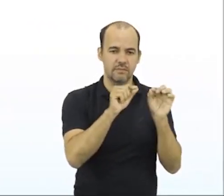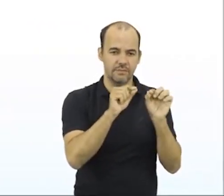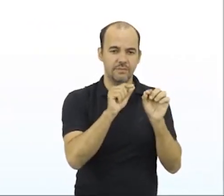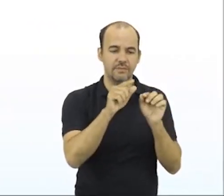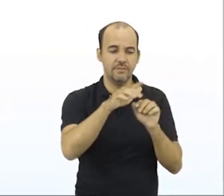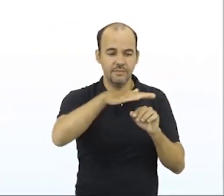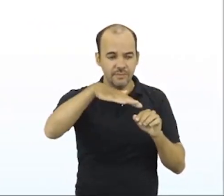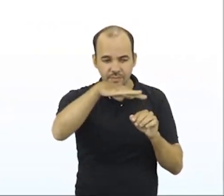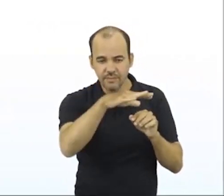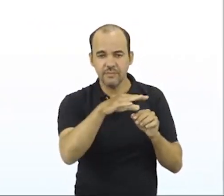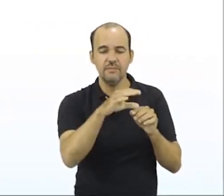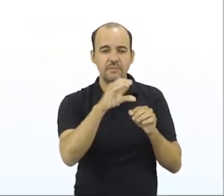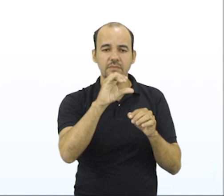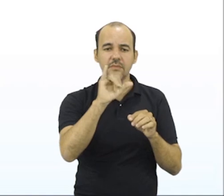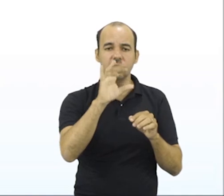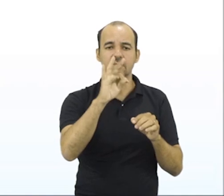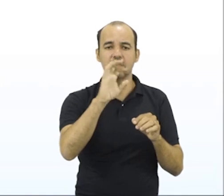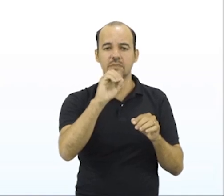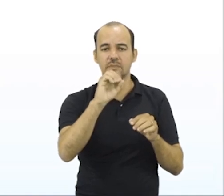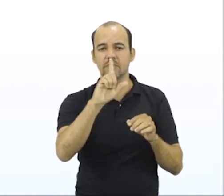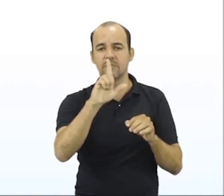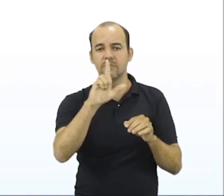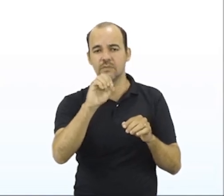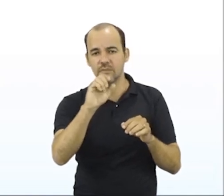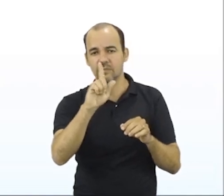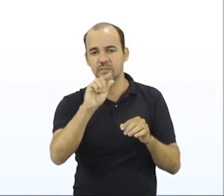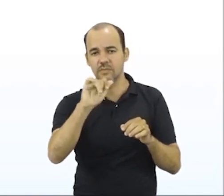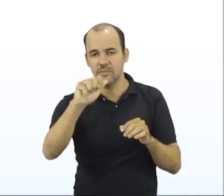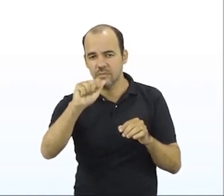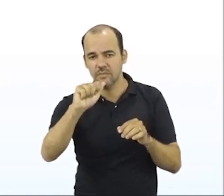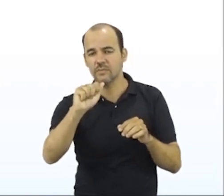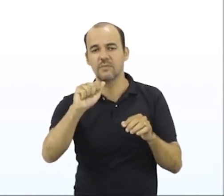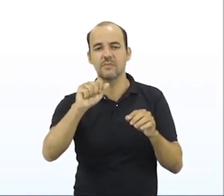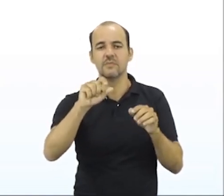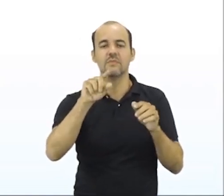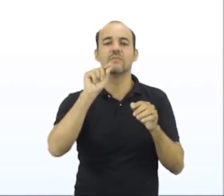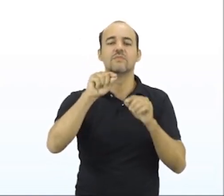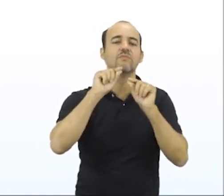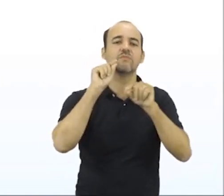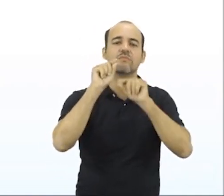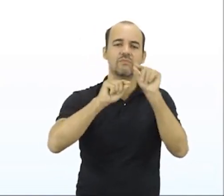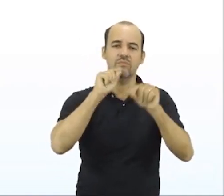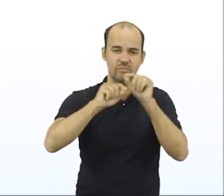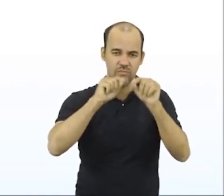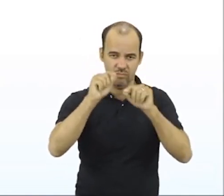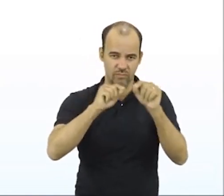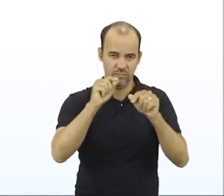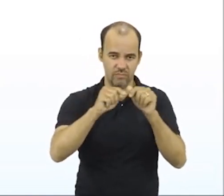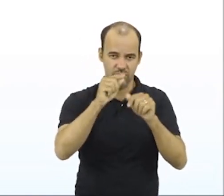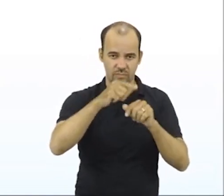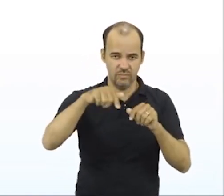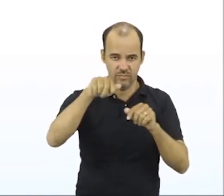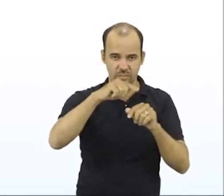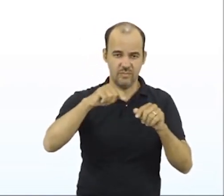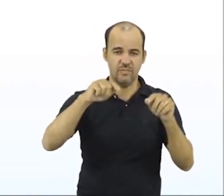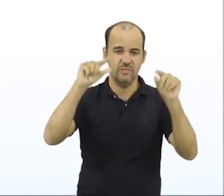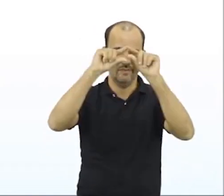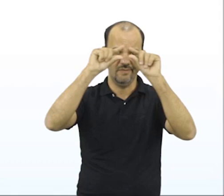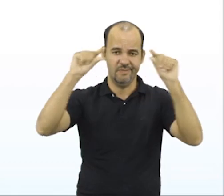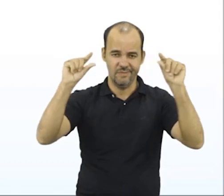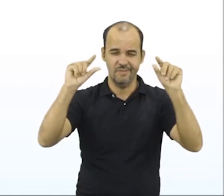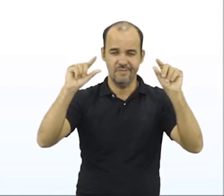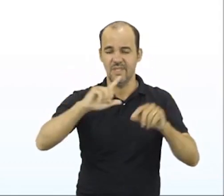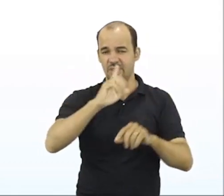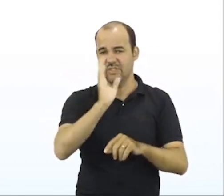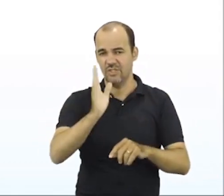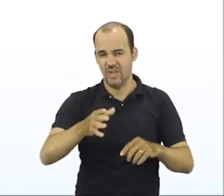coisa da citologia, veja, eu preciso que vocês lembrem que a citologia, nada mais lógico, como eu já disse a